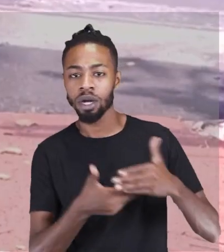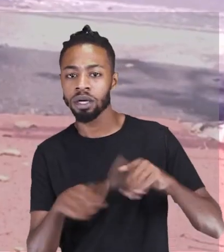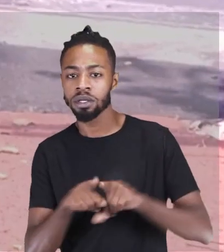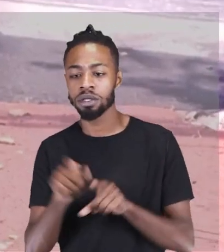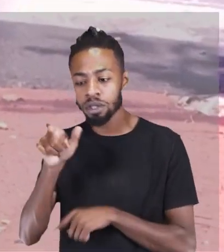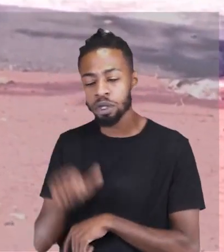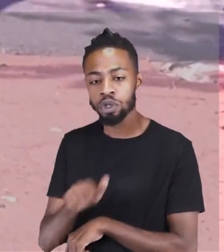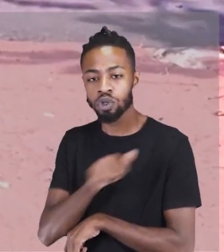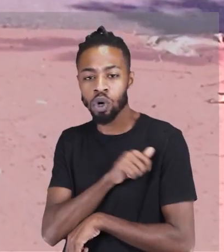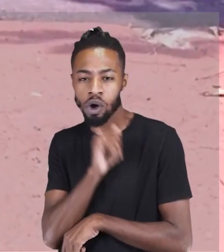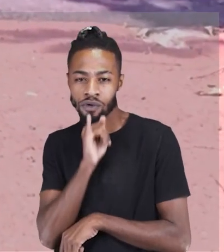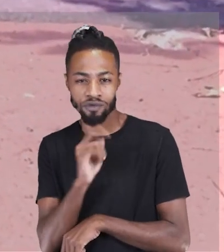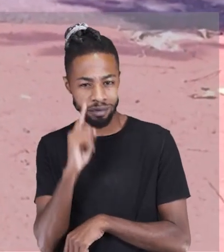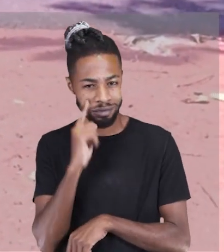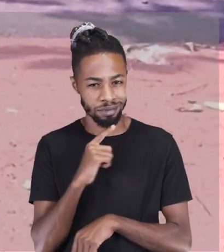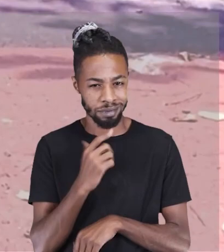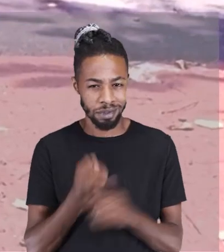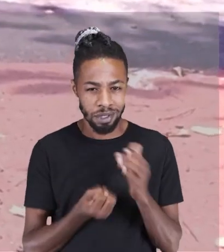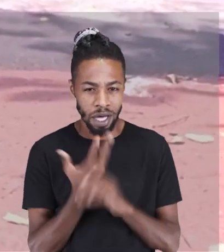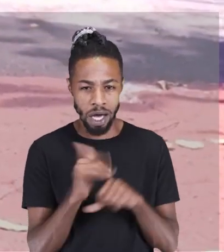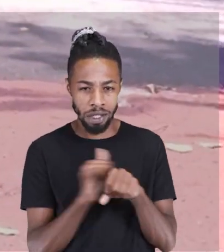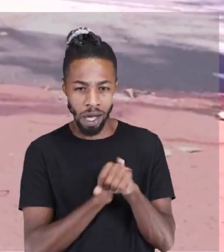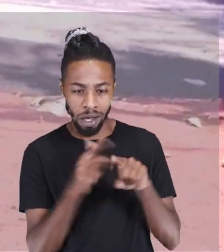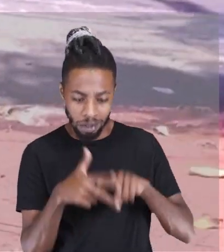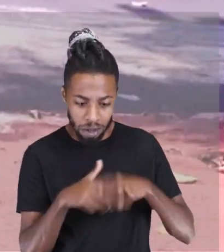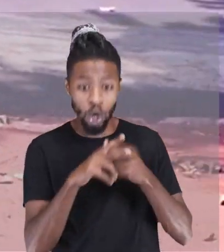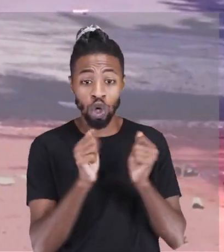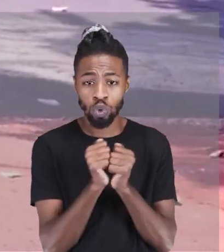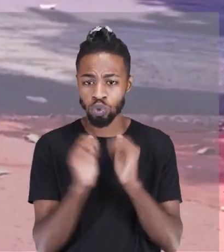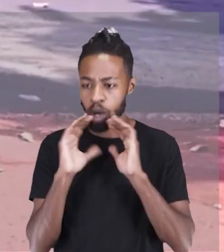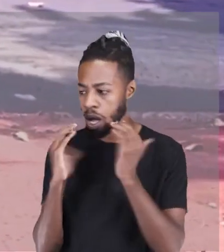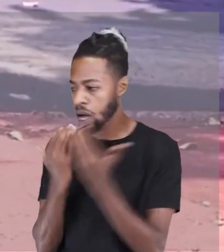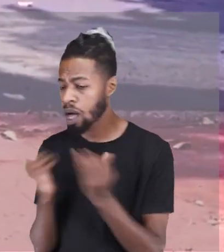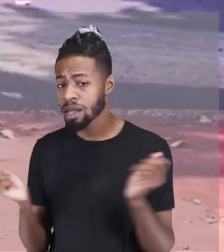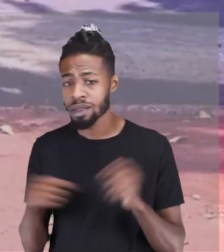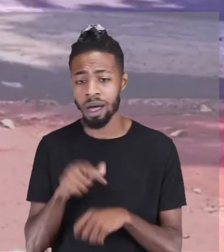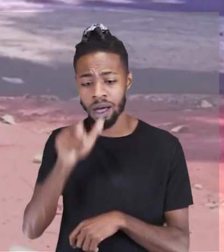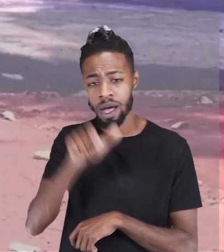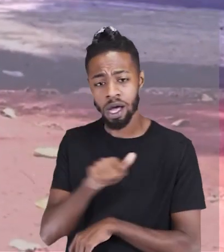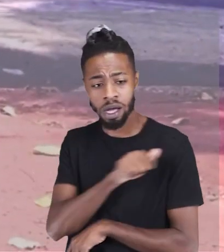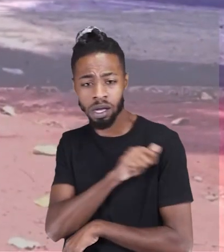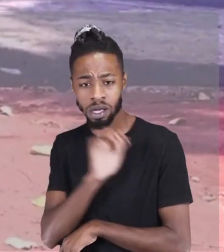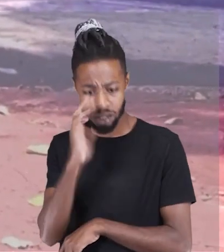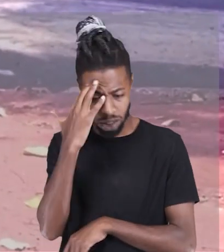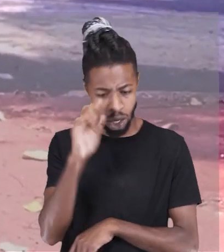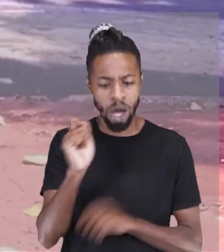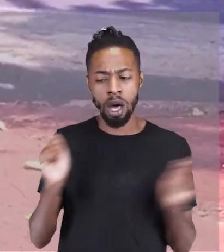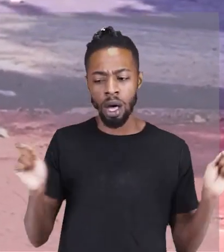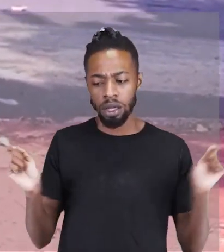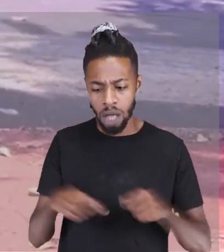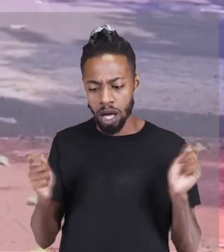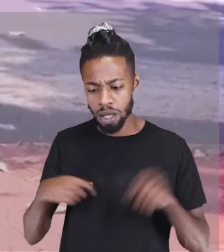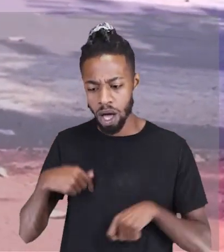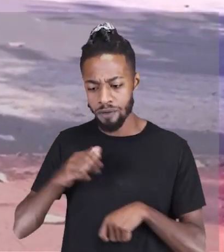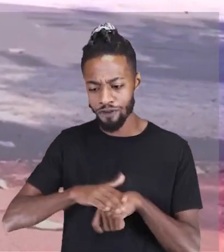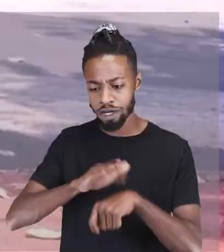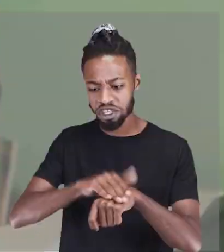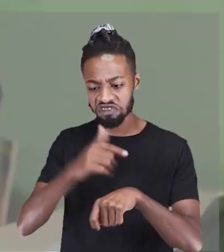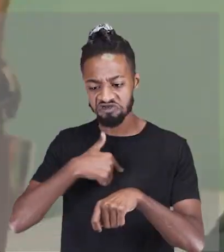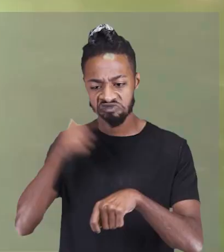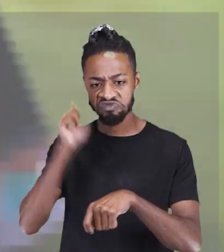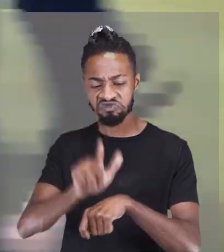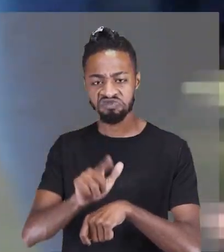jovem construa uma solução em conjunto com a sua comunidade, pode ser uma forma também dele entender o que ele é capaz de